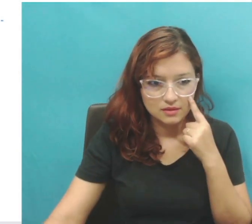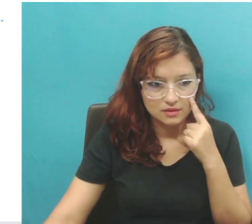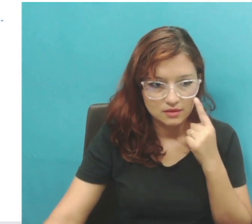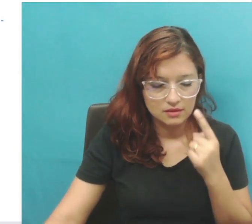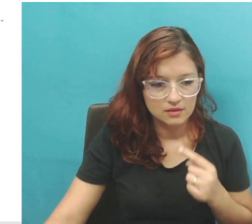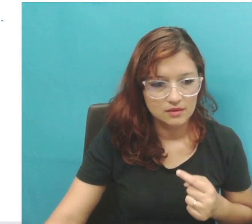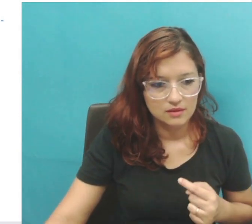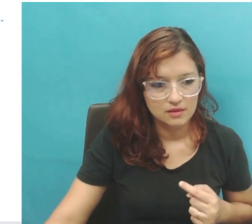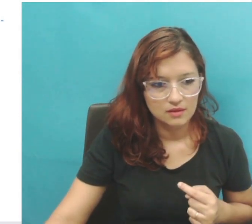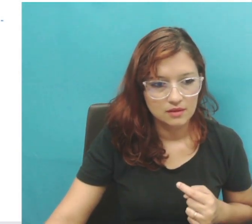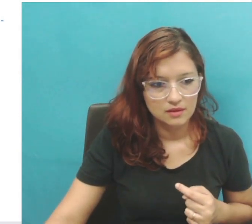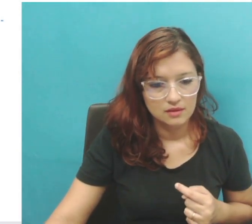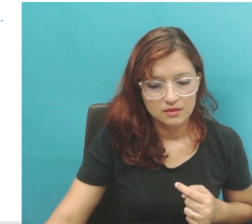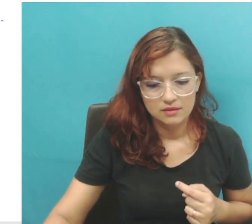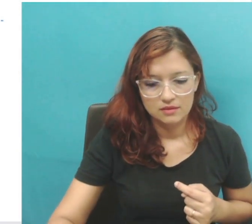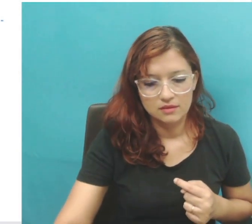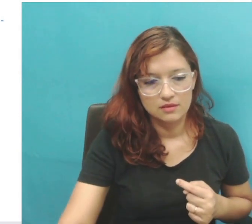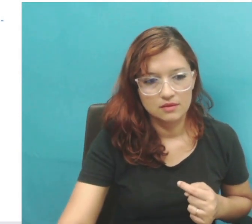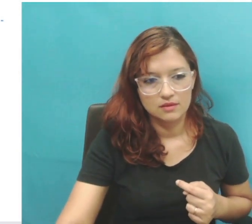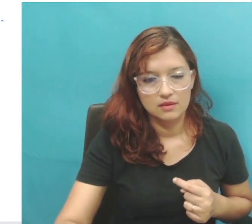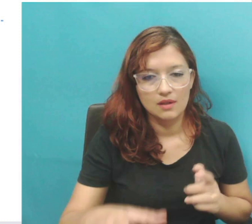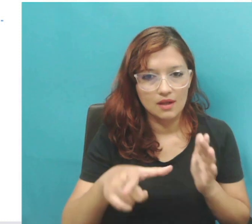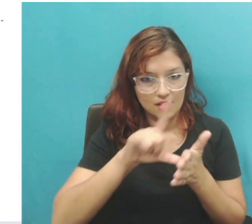Viu? Antes,